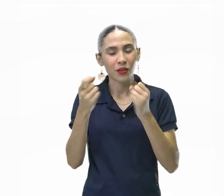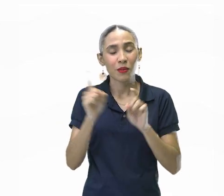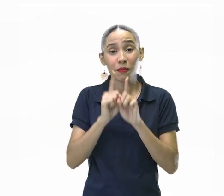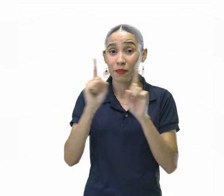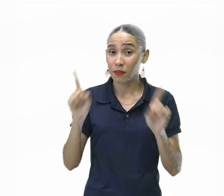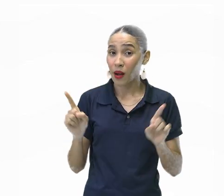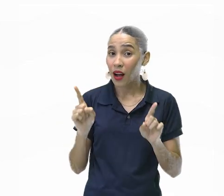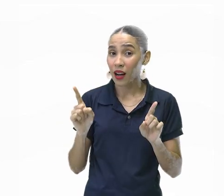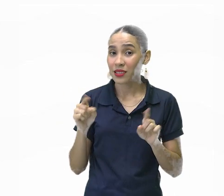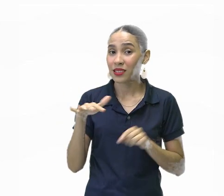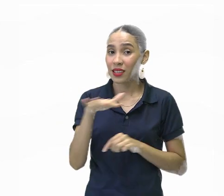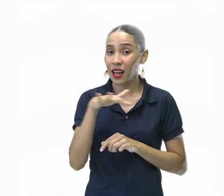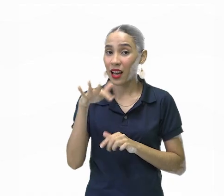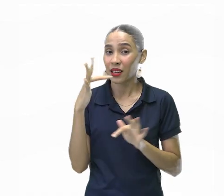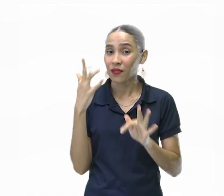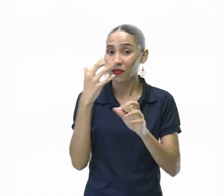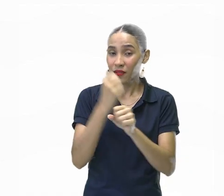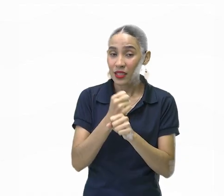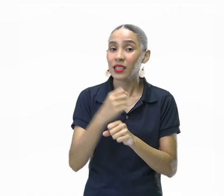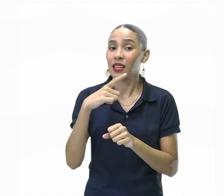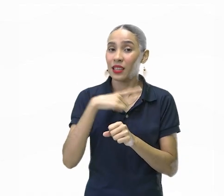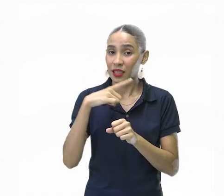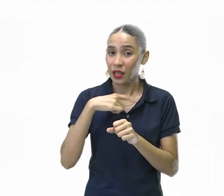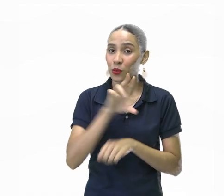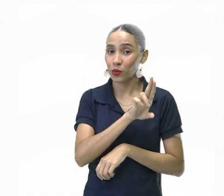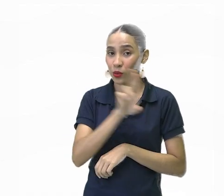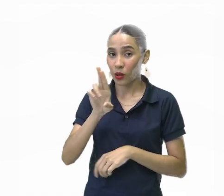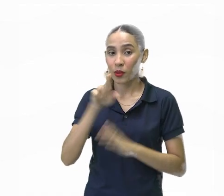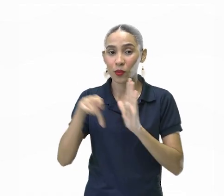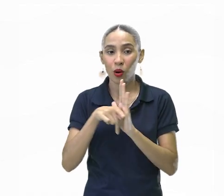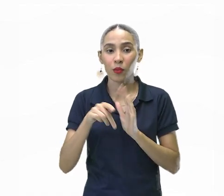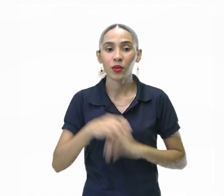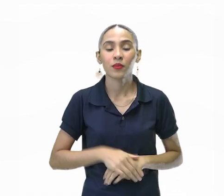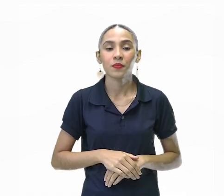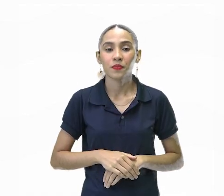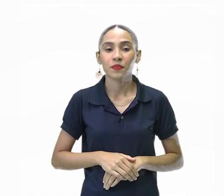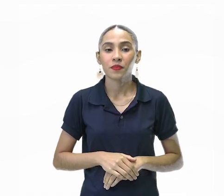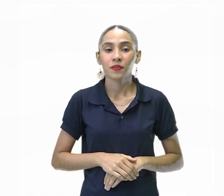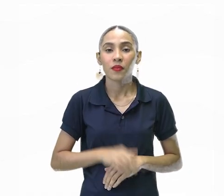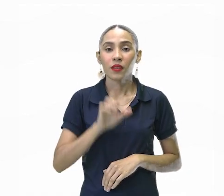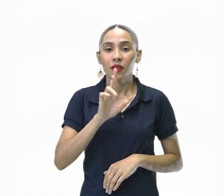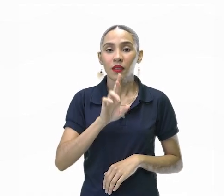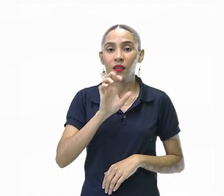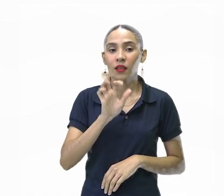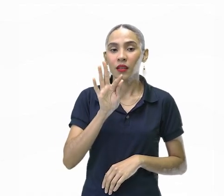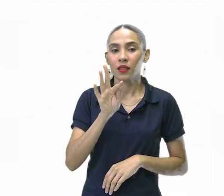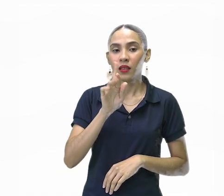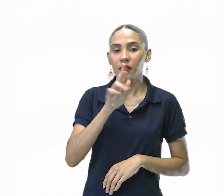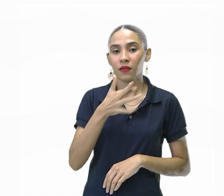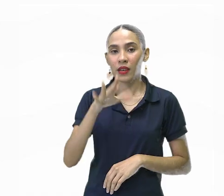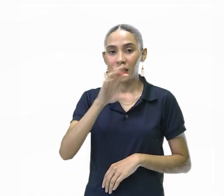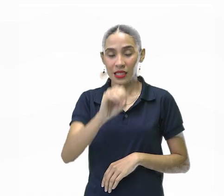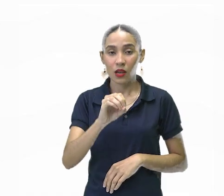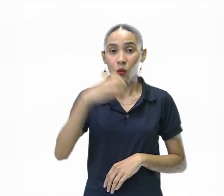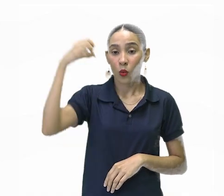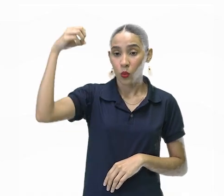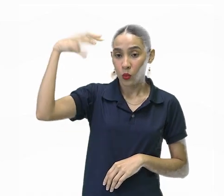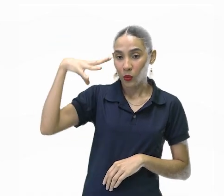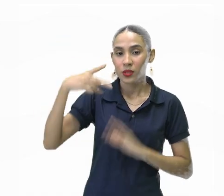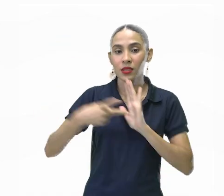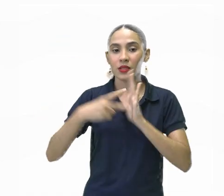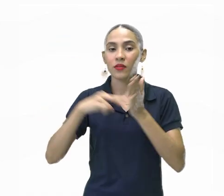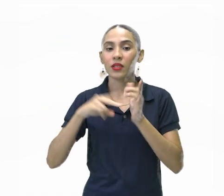quebrados. Só que isso, na física, tem um nome, que é chamado de refração da